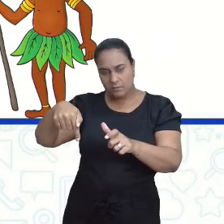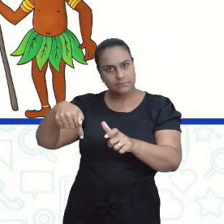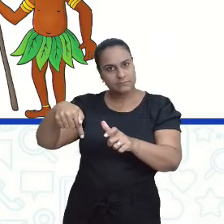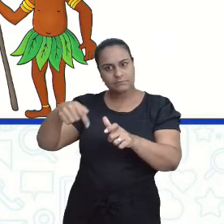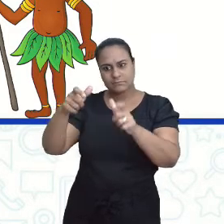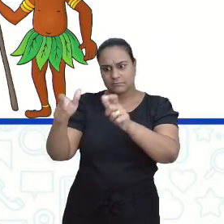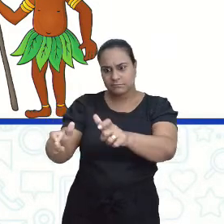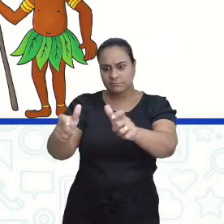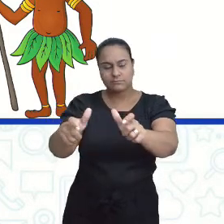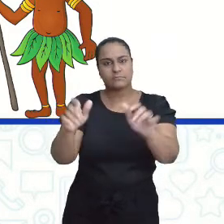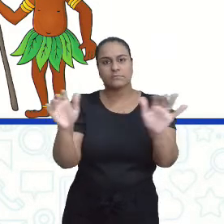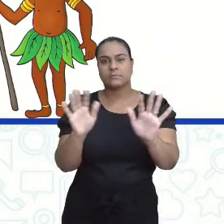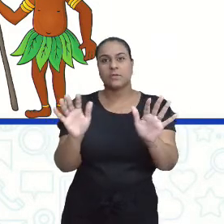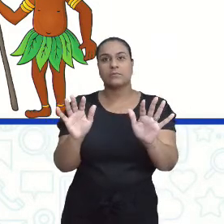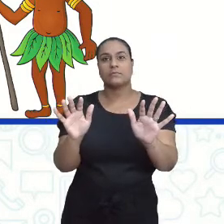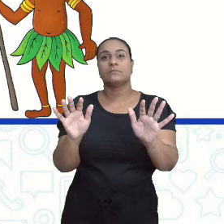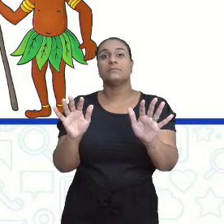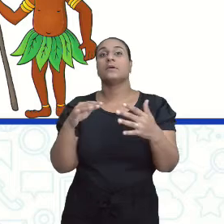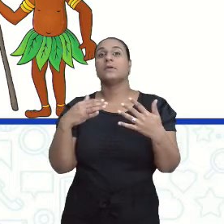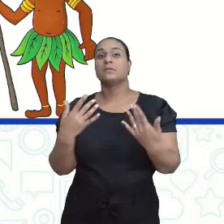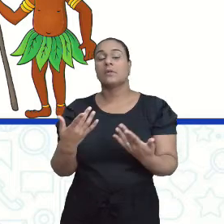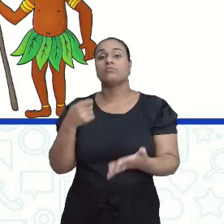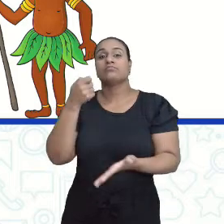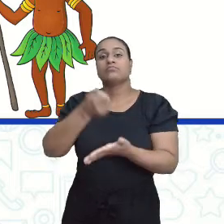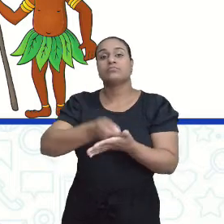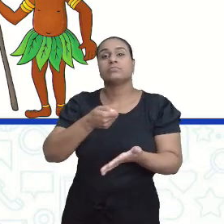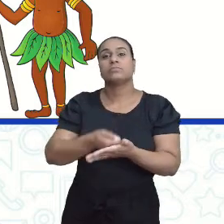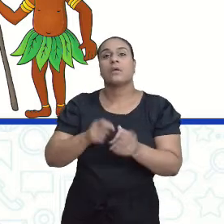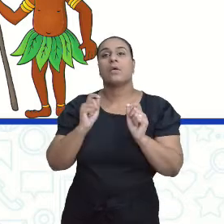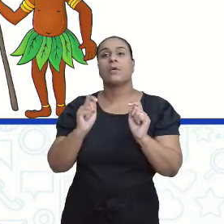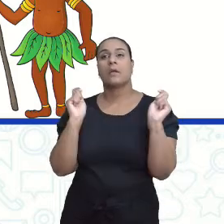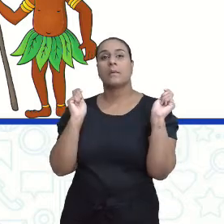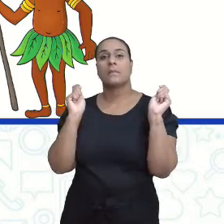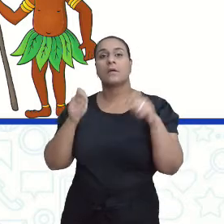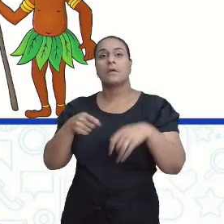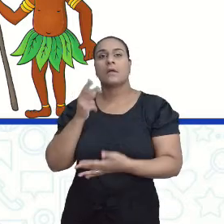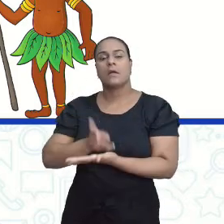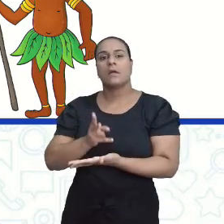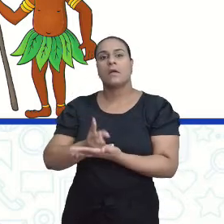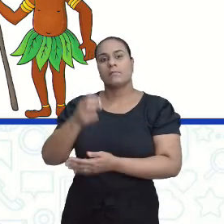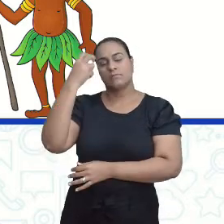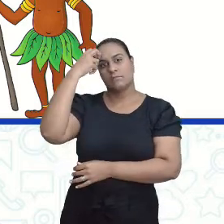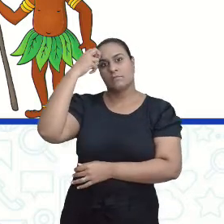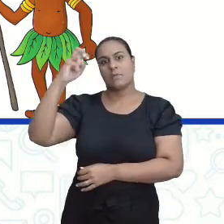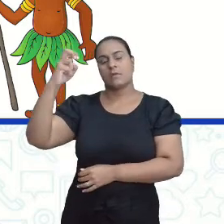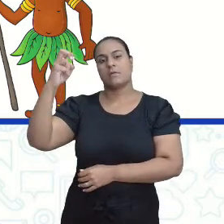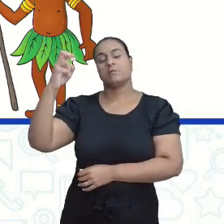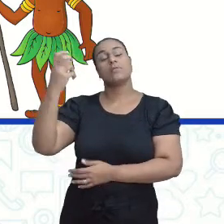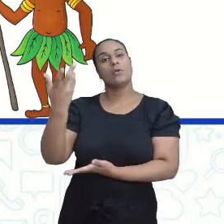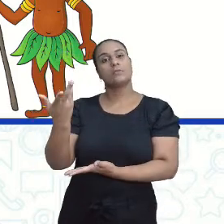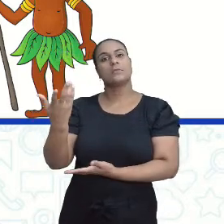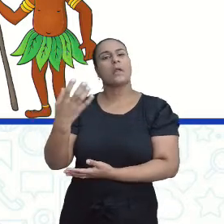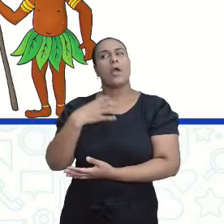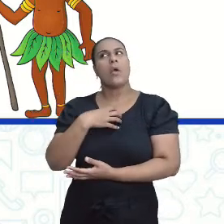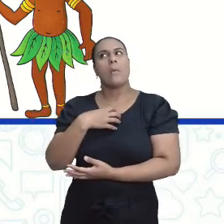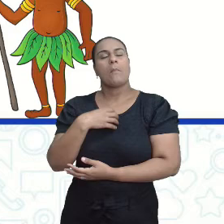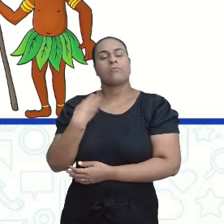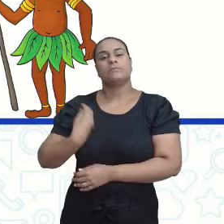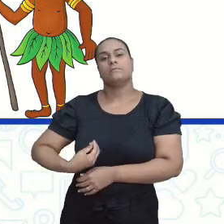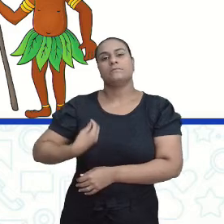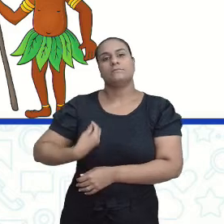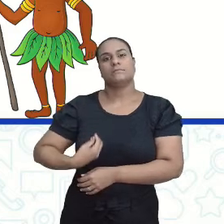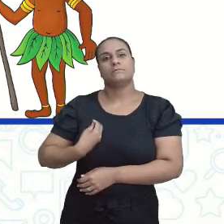físico. Uma das suas grandes exigências é a possibilidade de manter a sua cultura e seu modo de vida, que a gente está